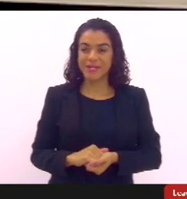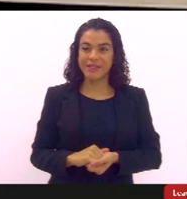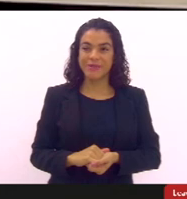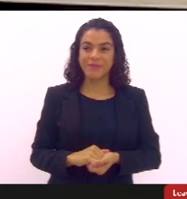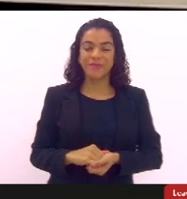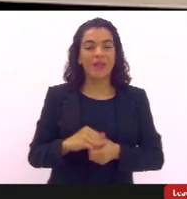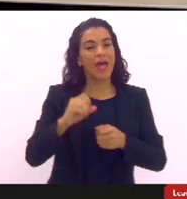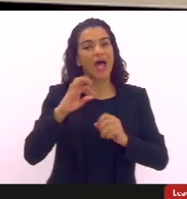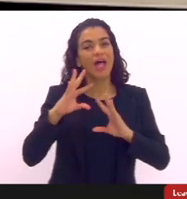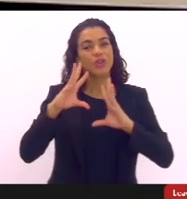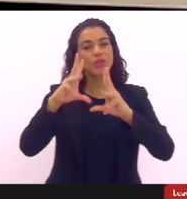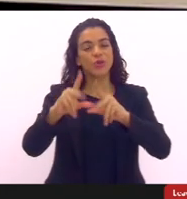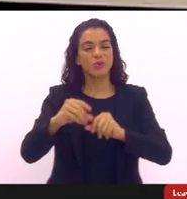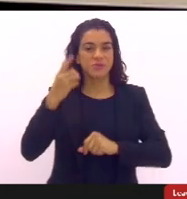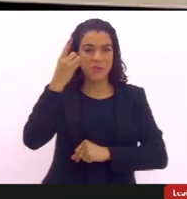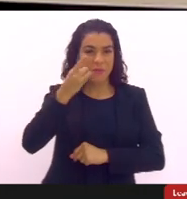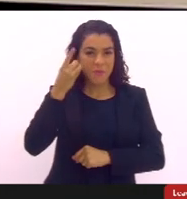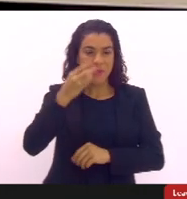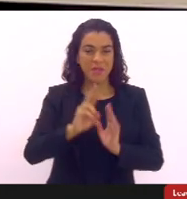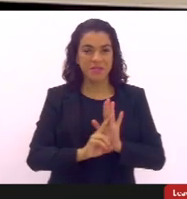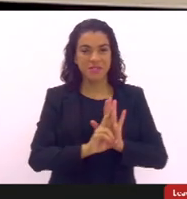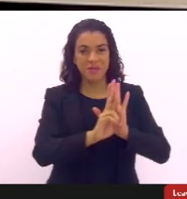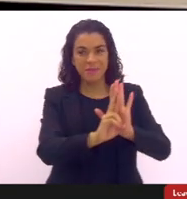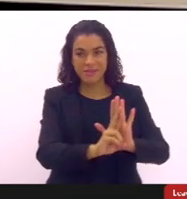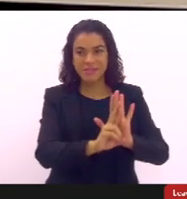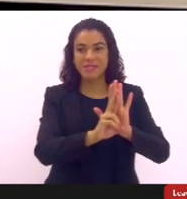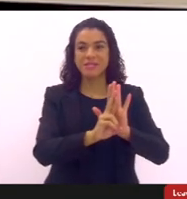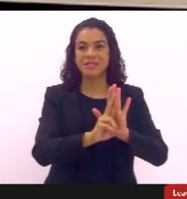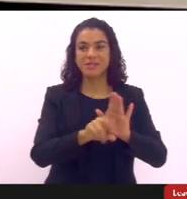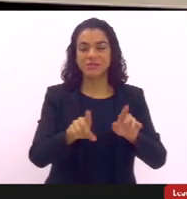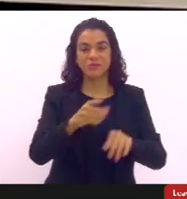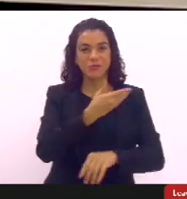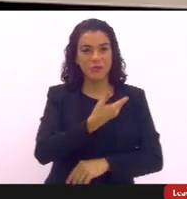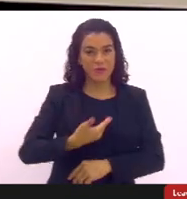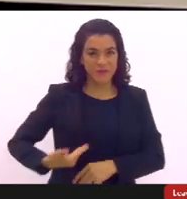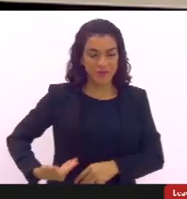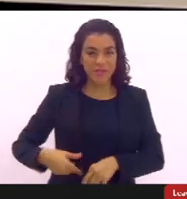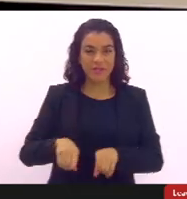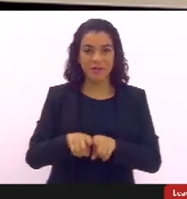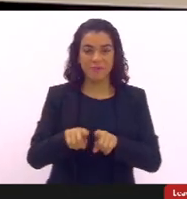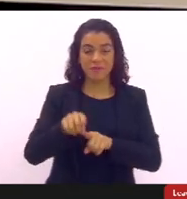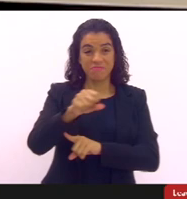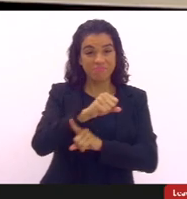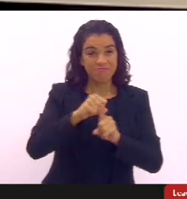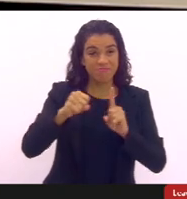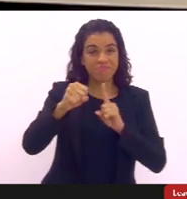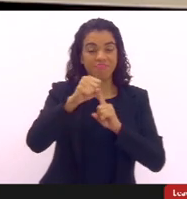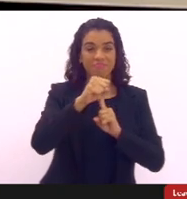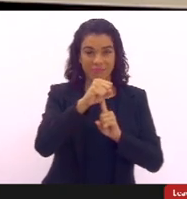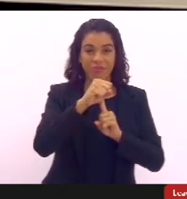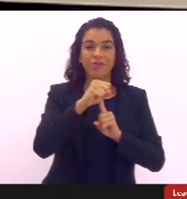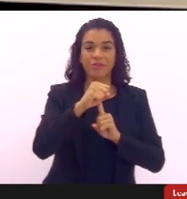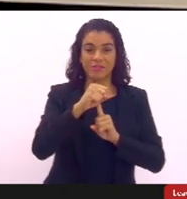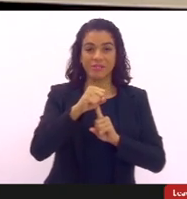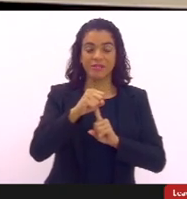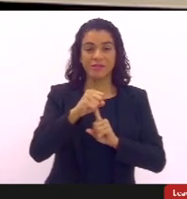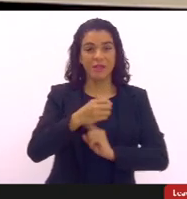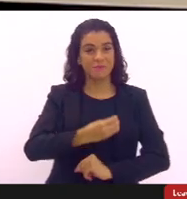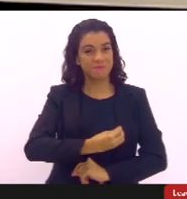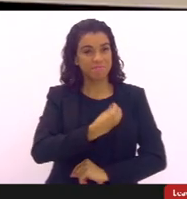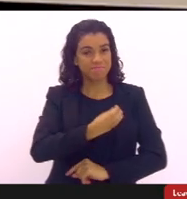parlamentares, especialistas, representantes do governo e da sociedade civil que estão aqui